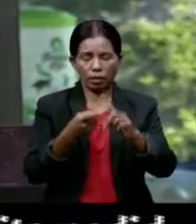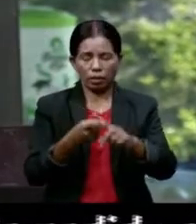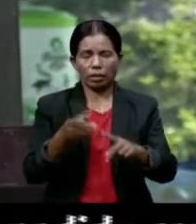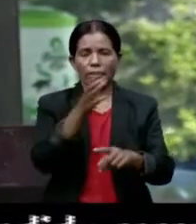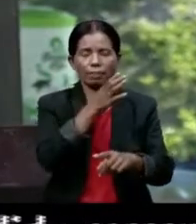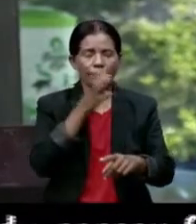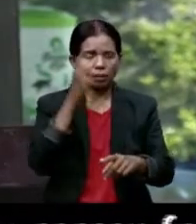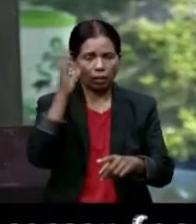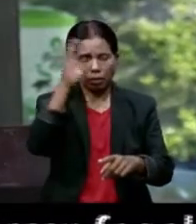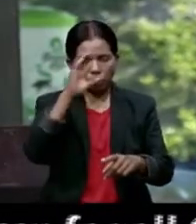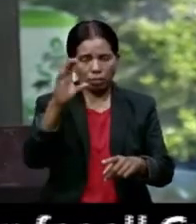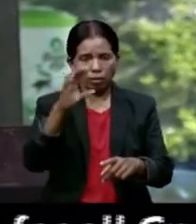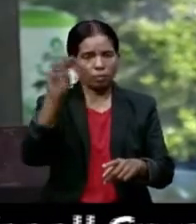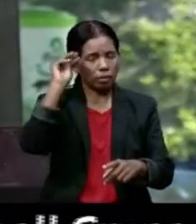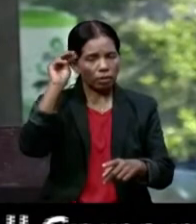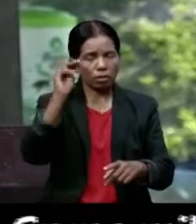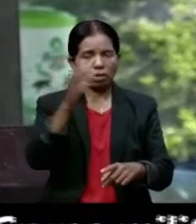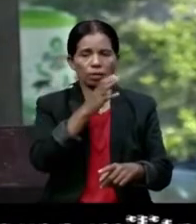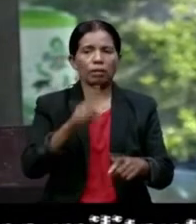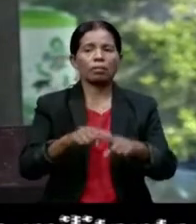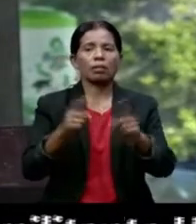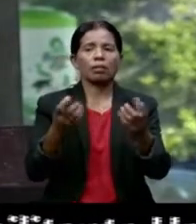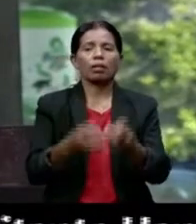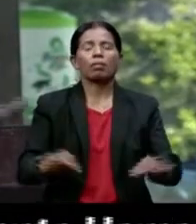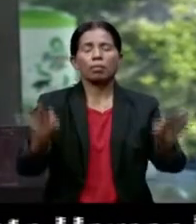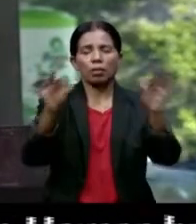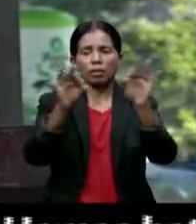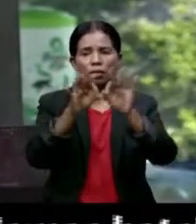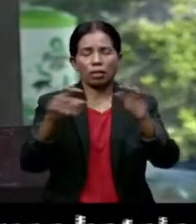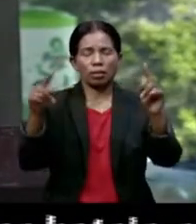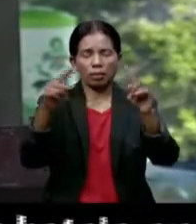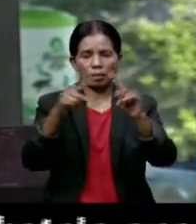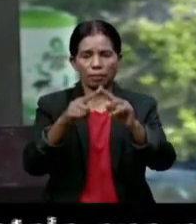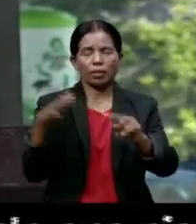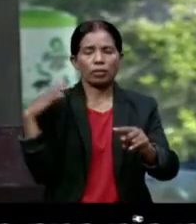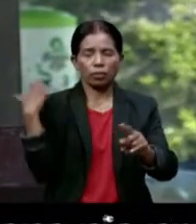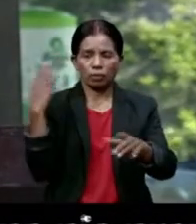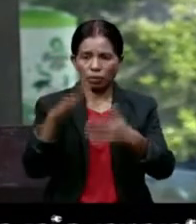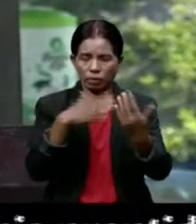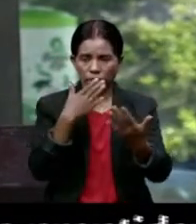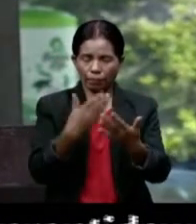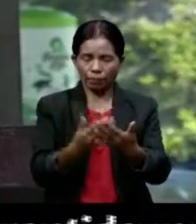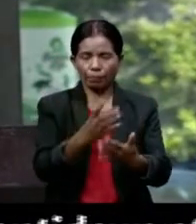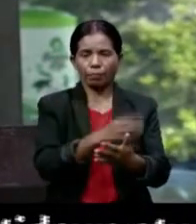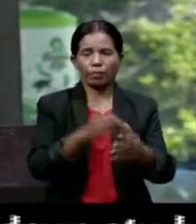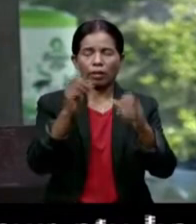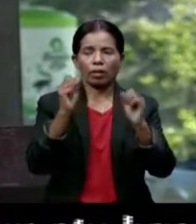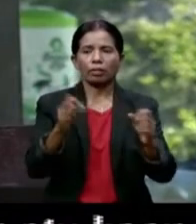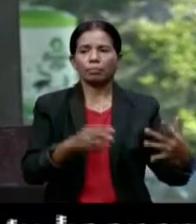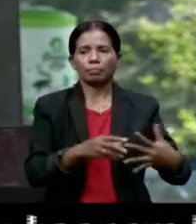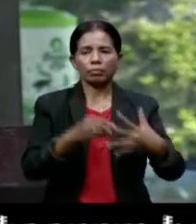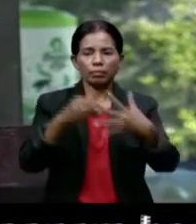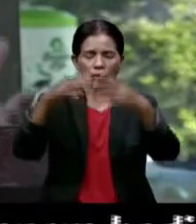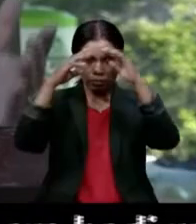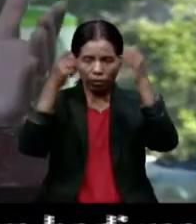buka fin, hamutu ministeri agrikultura. Ebe papel importante lium agrikultur sira, joven sira, Este sinisa sira, ilu liu presida tu